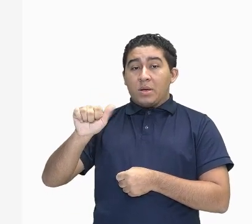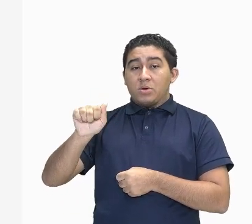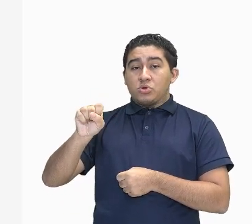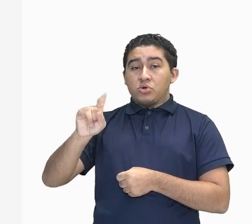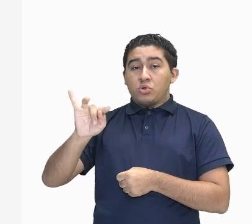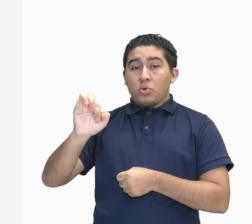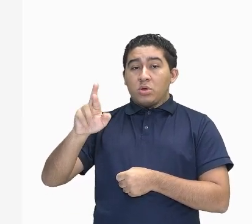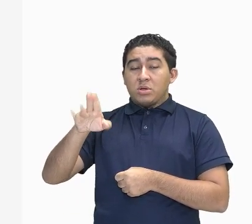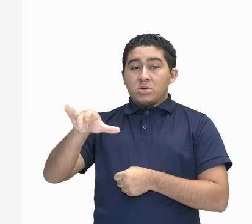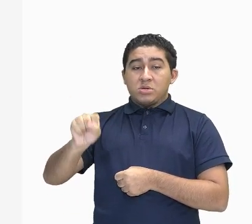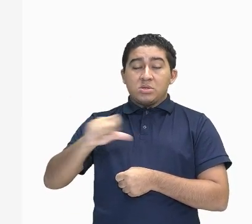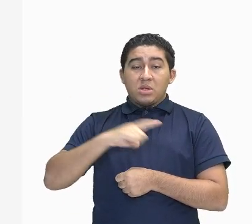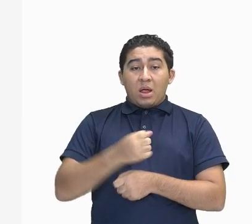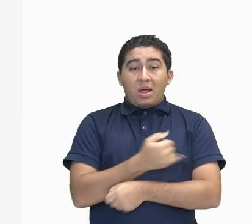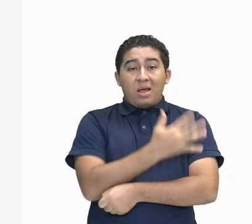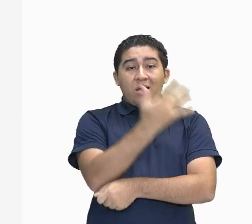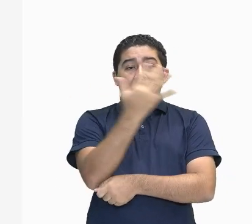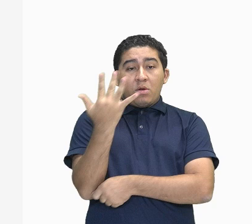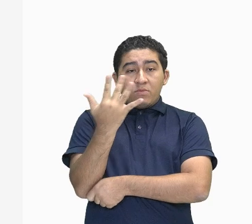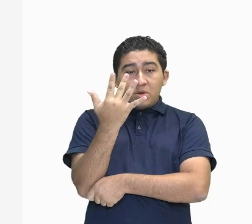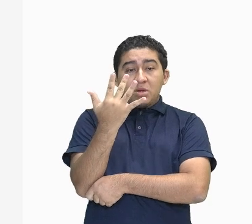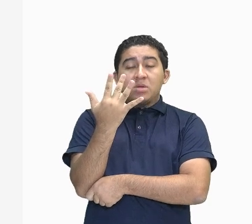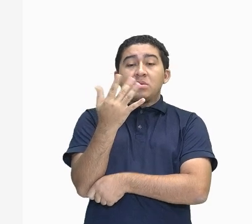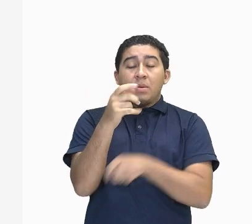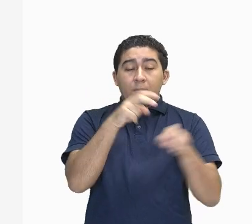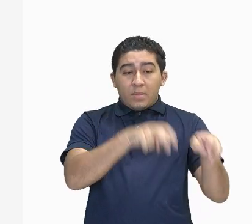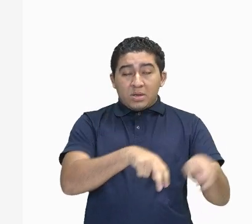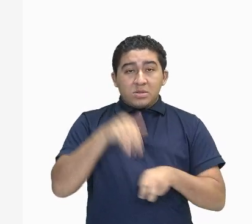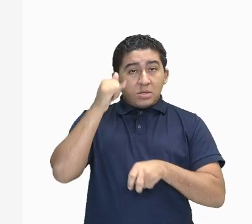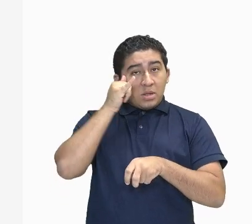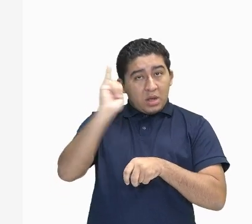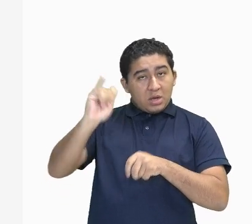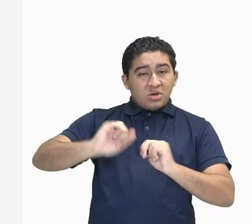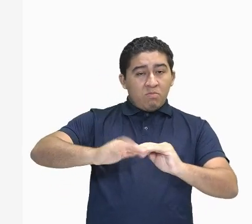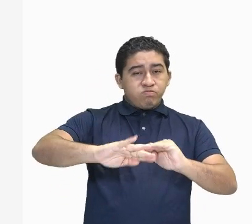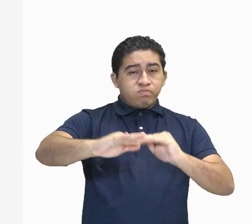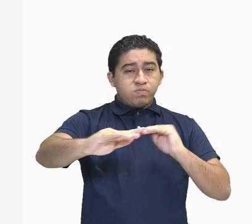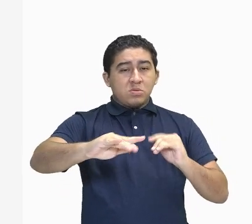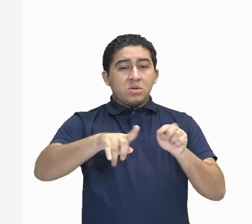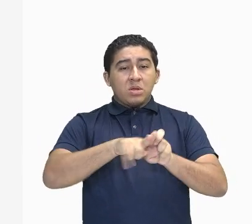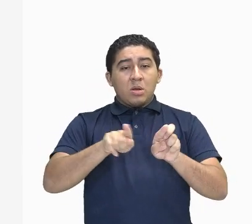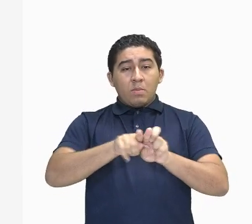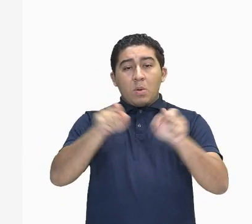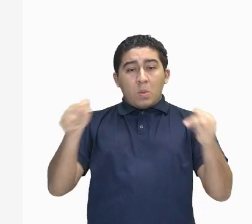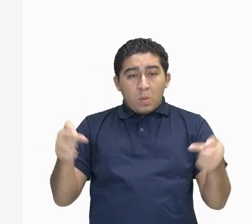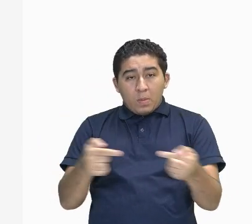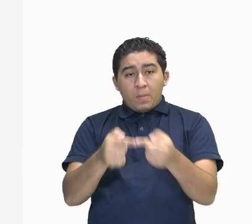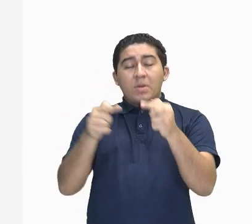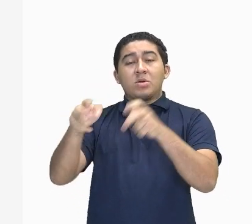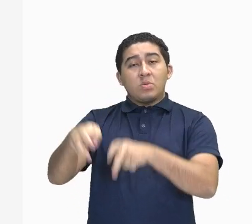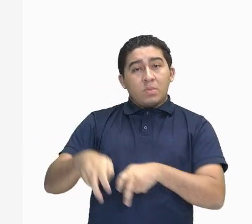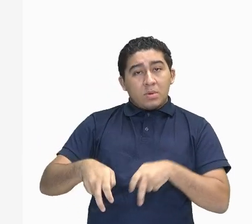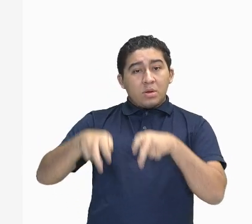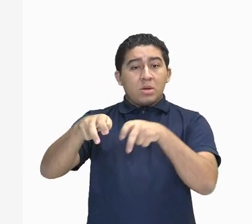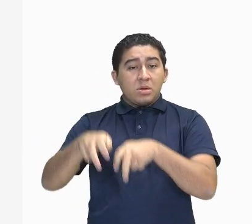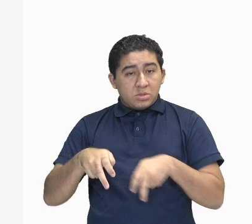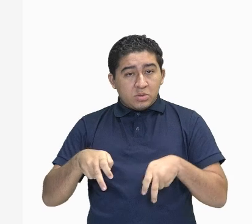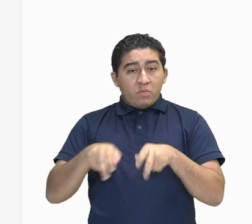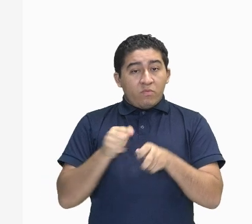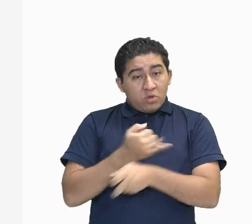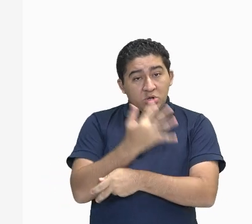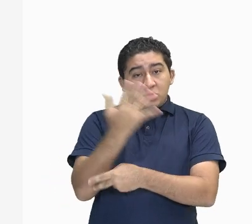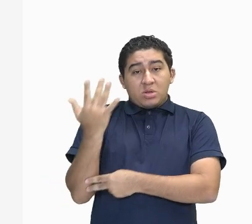a criação de animais que acabam integrando espécies florestais e leguminosas que